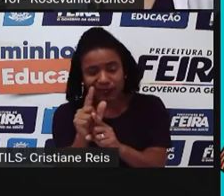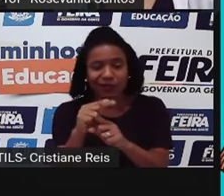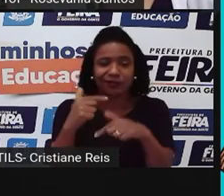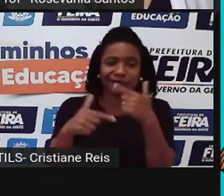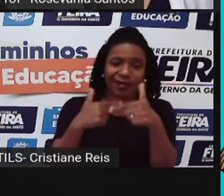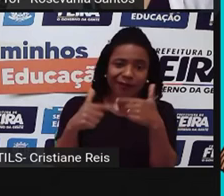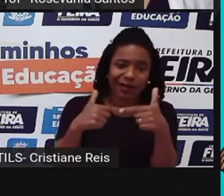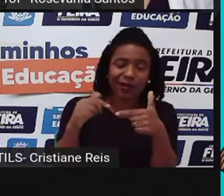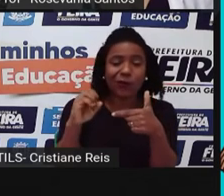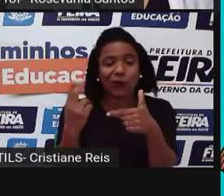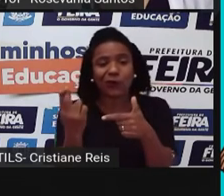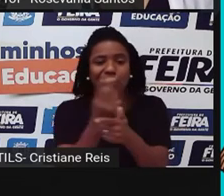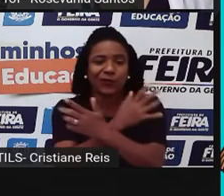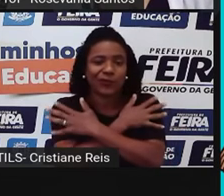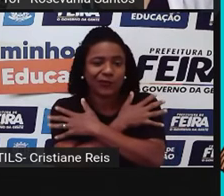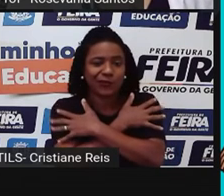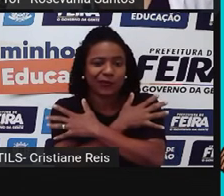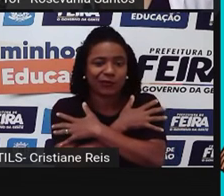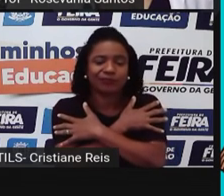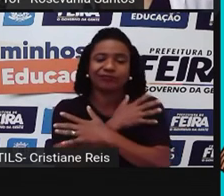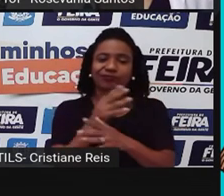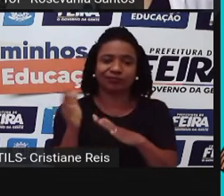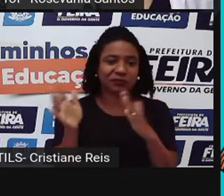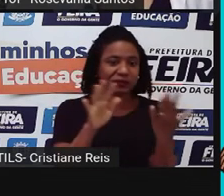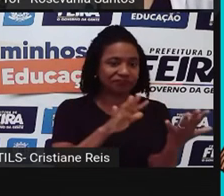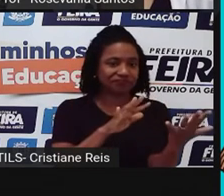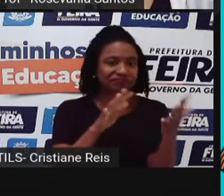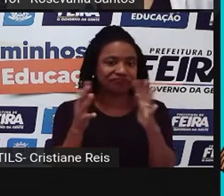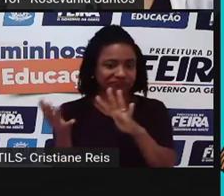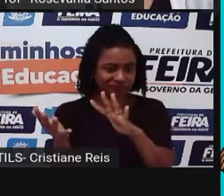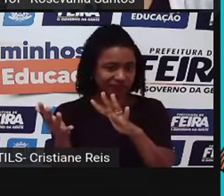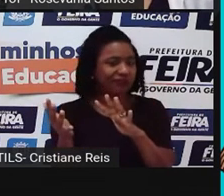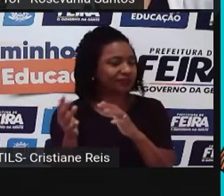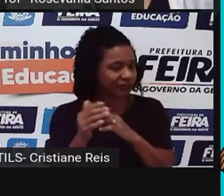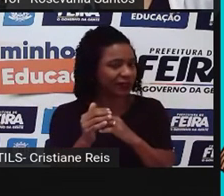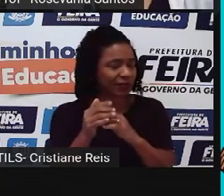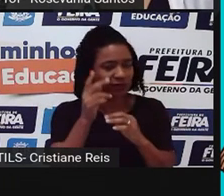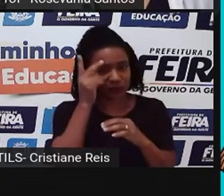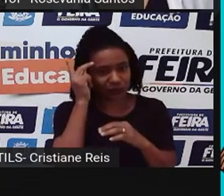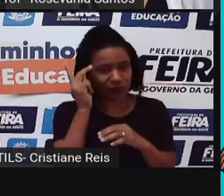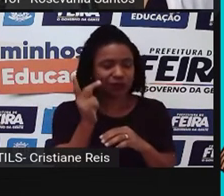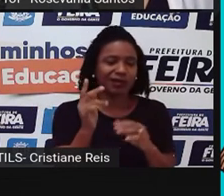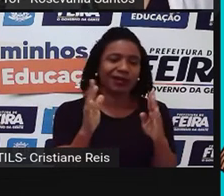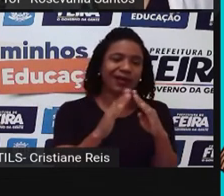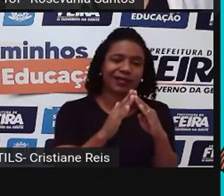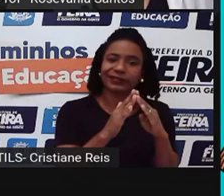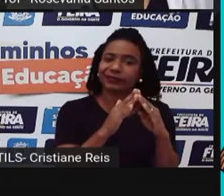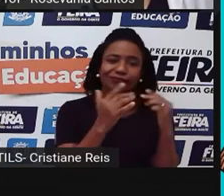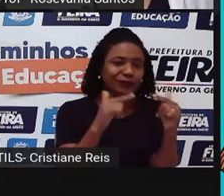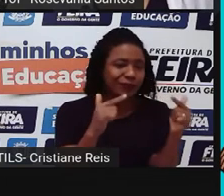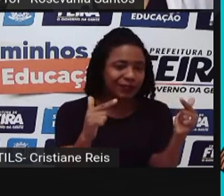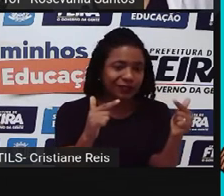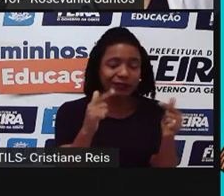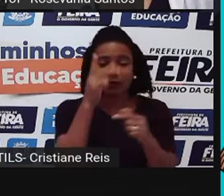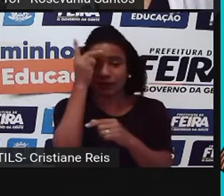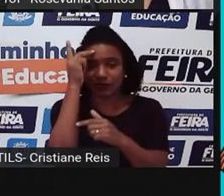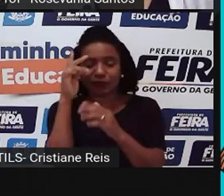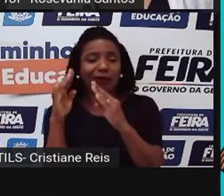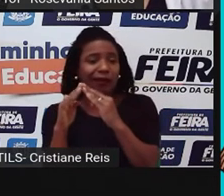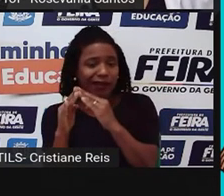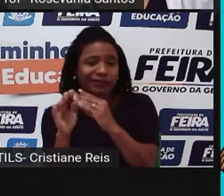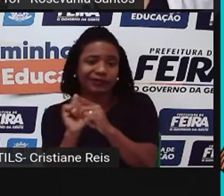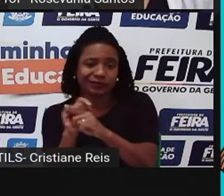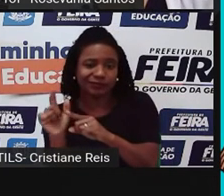não, né? Então, você vai pegar desde aquelas pessoas que têm uma situaçãozinha melhor, até aqueles, infelizmente, que estão